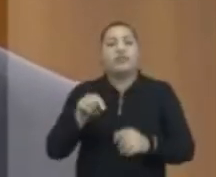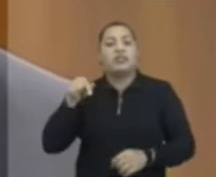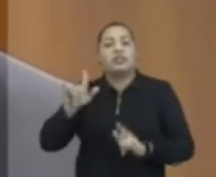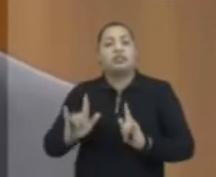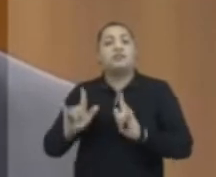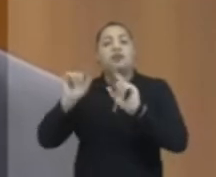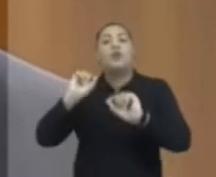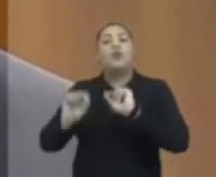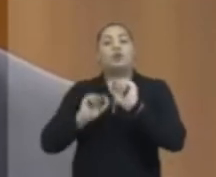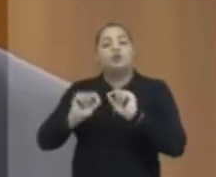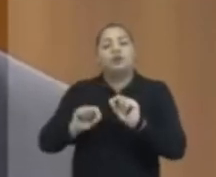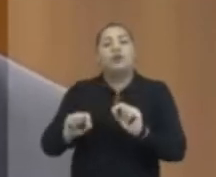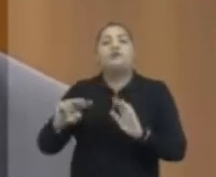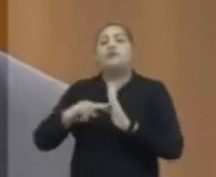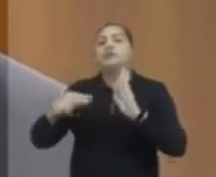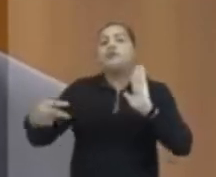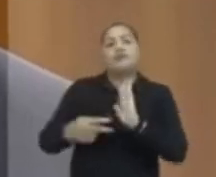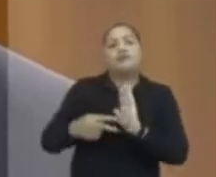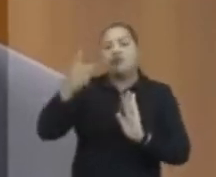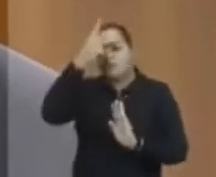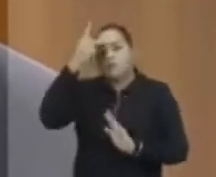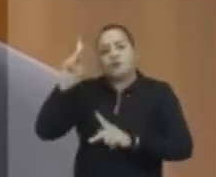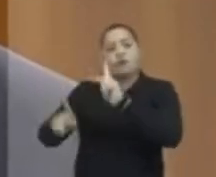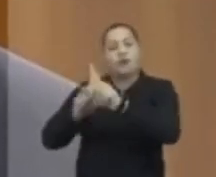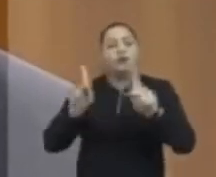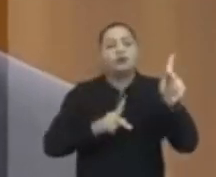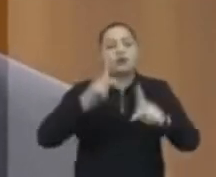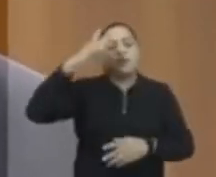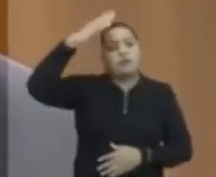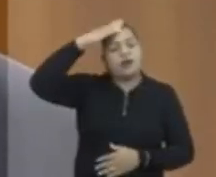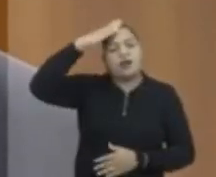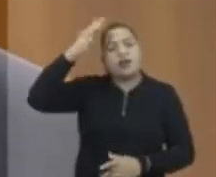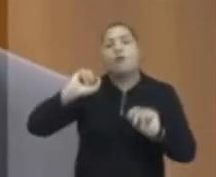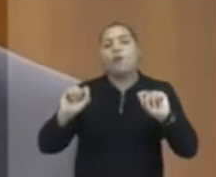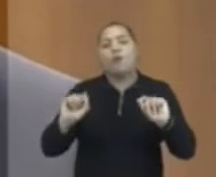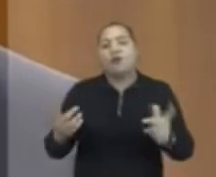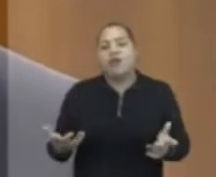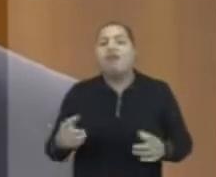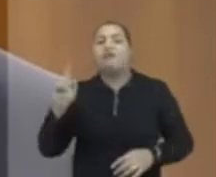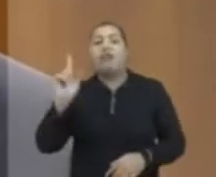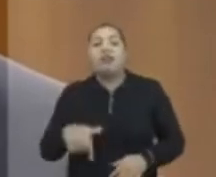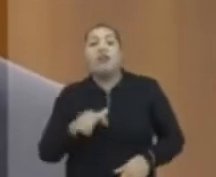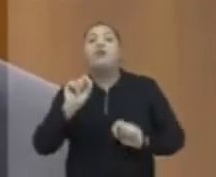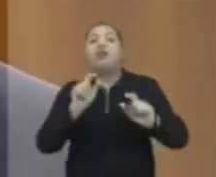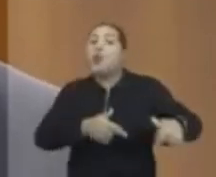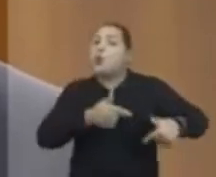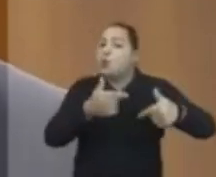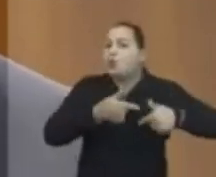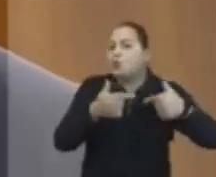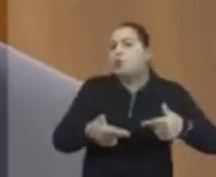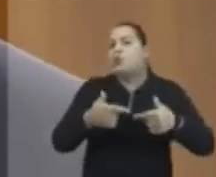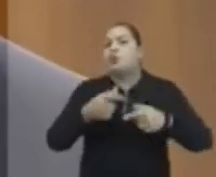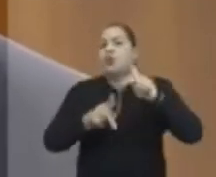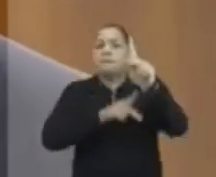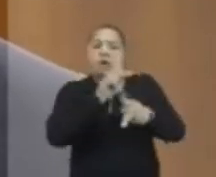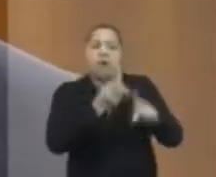Pará significa para a população paranaense. O quanto as lutas em defesa das comunidades tradicionais, em defesa das